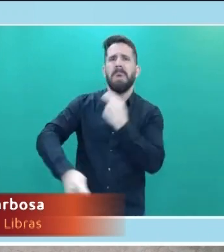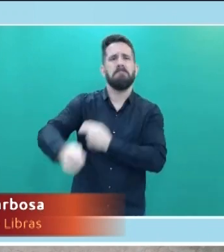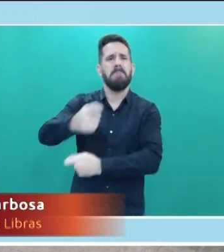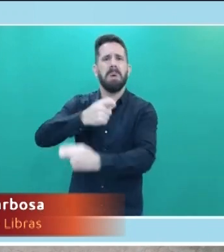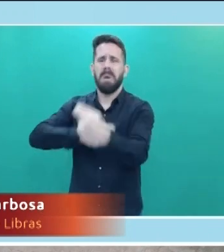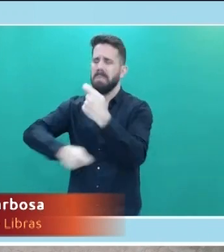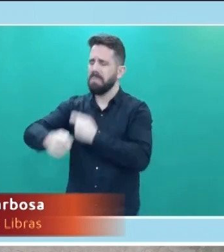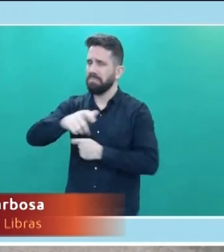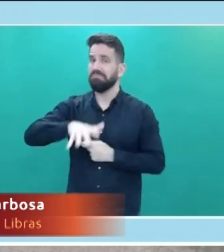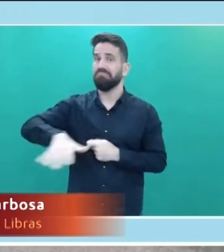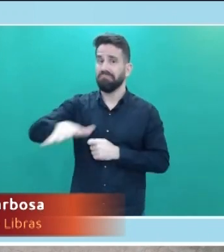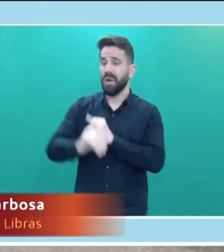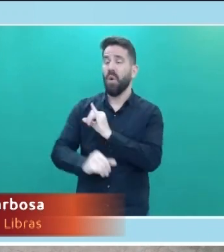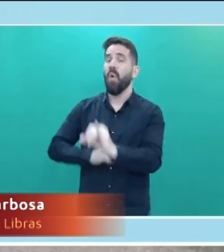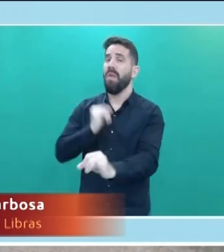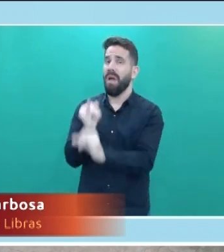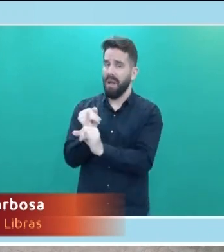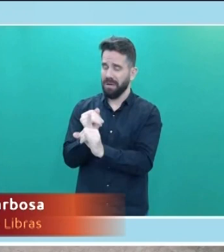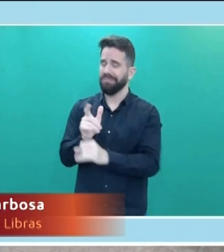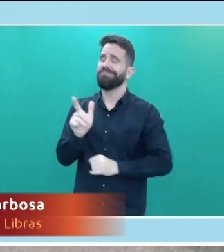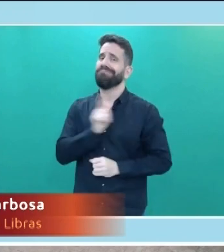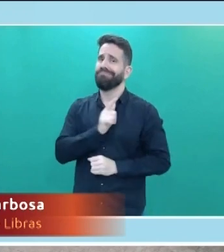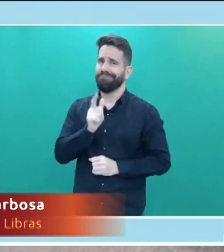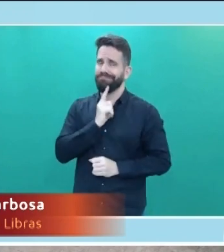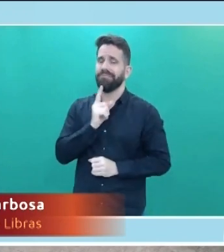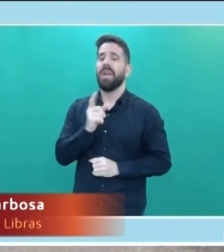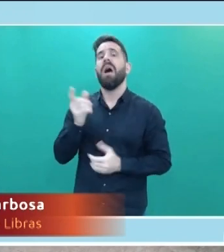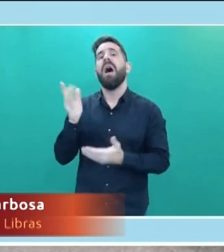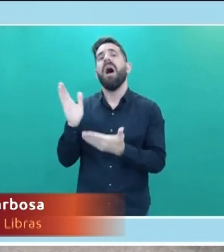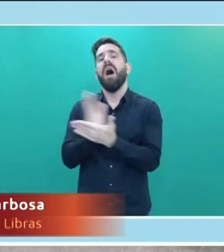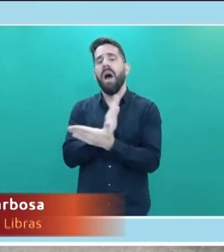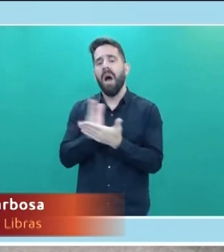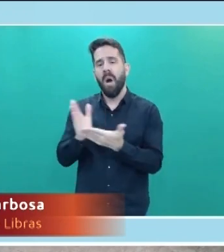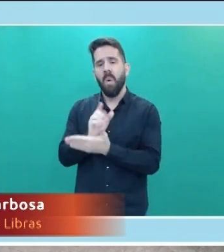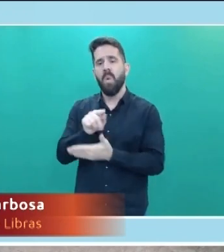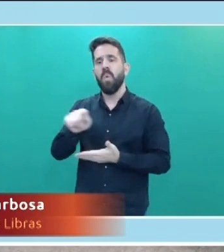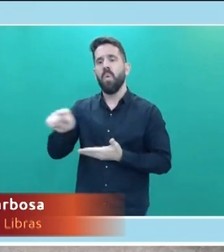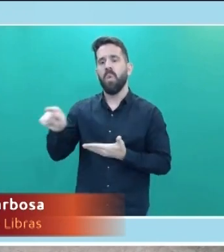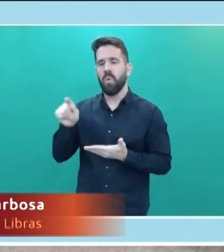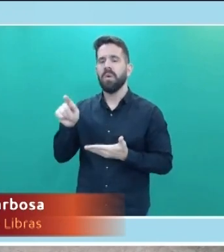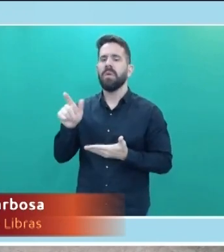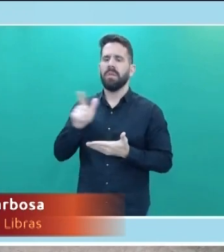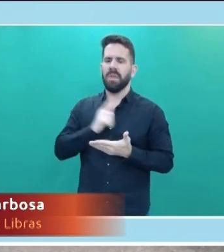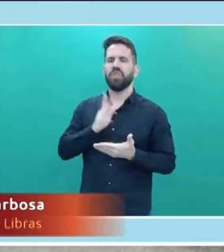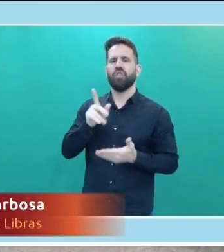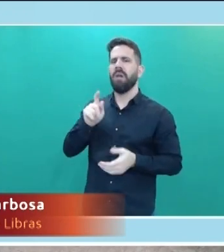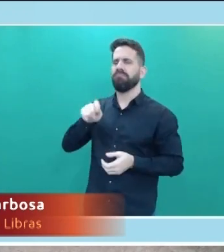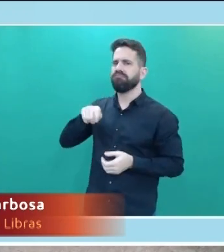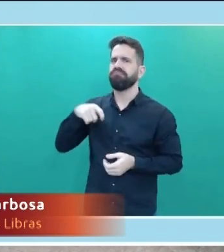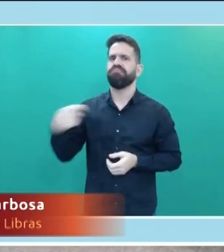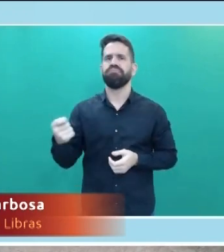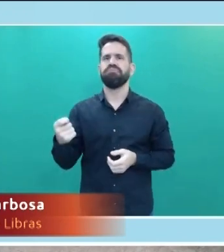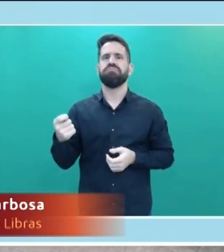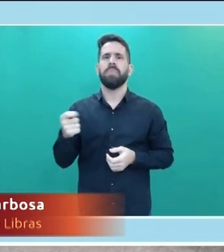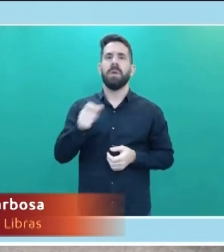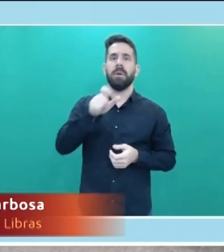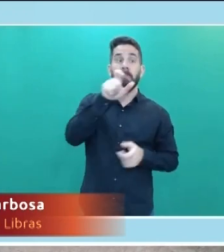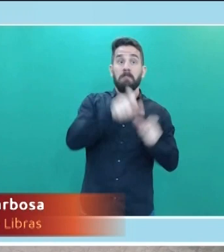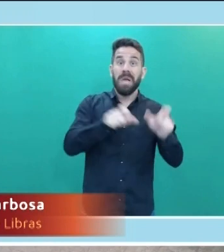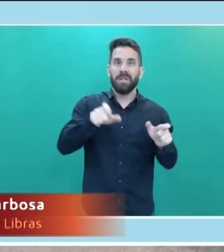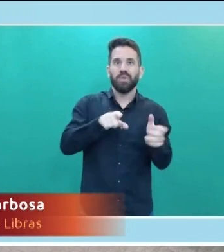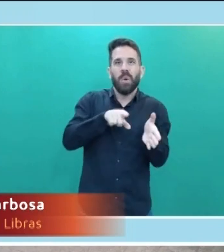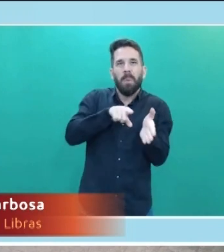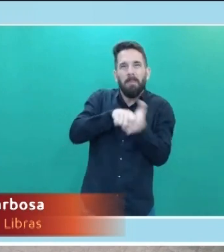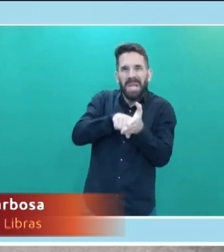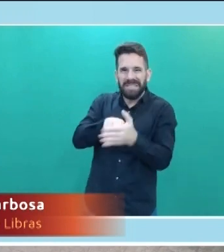ecossistema online, dessa comunidade online. Alguns estudiosos até chamam de estudiosos até se referem ao Red